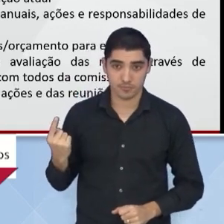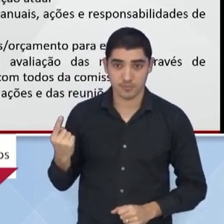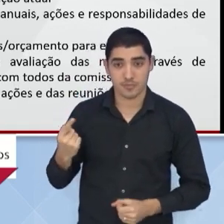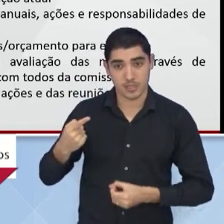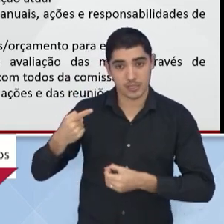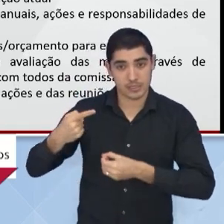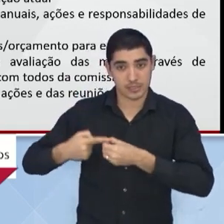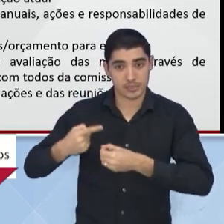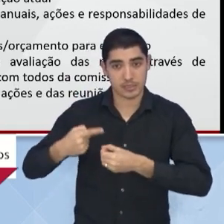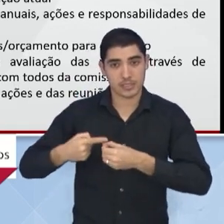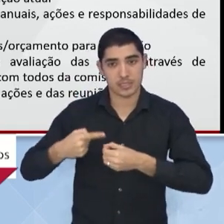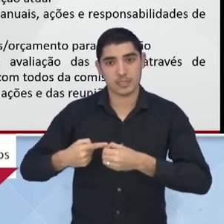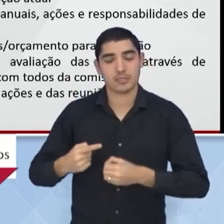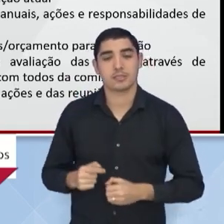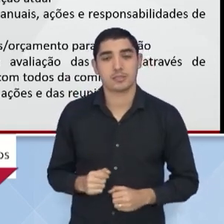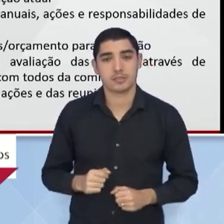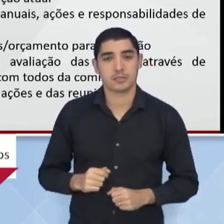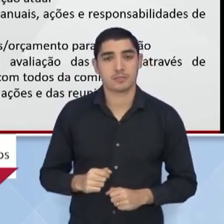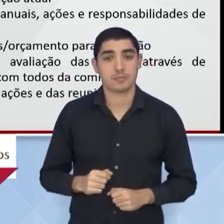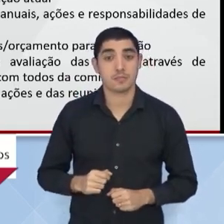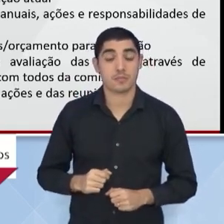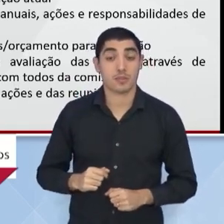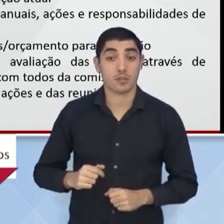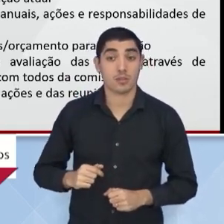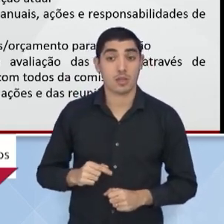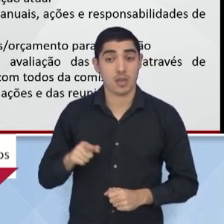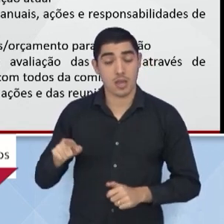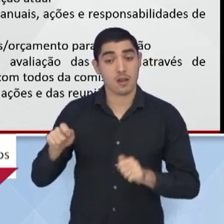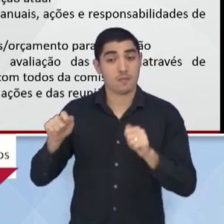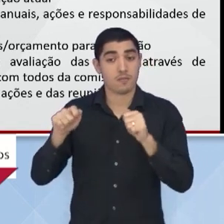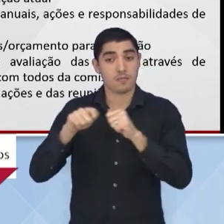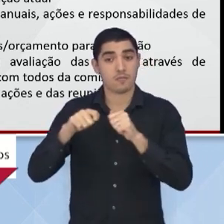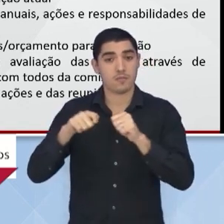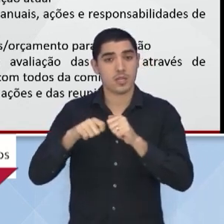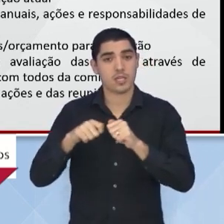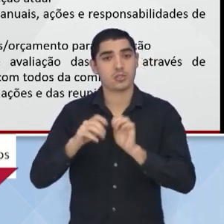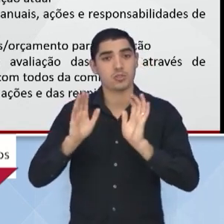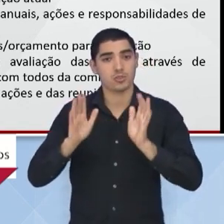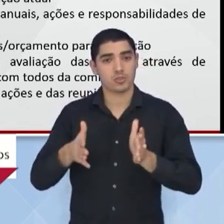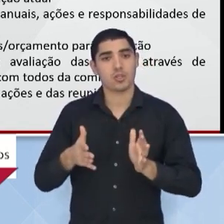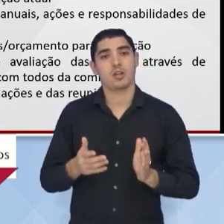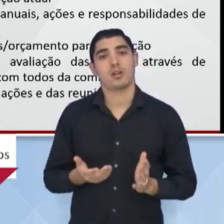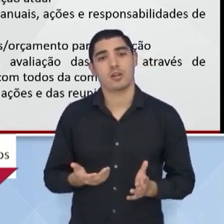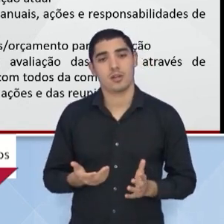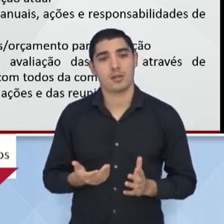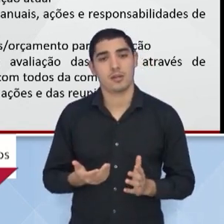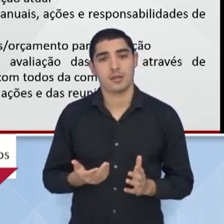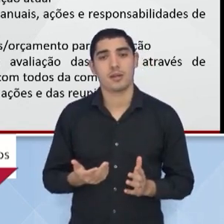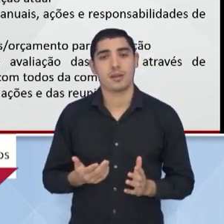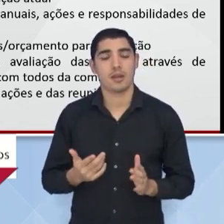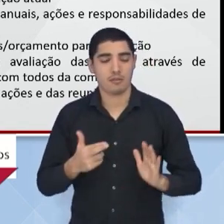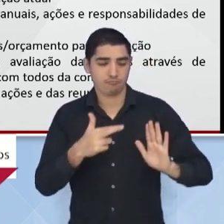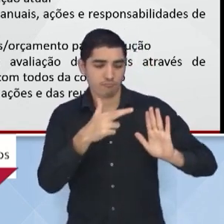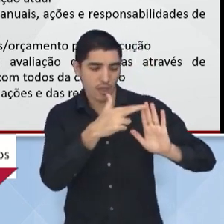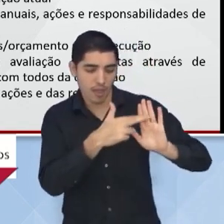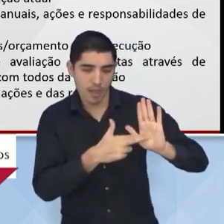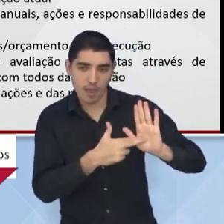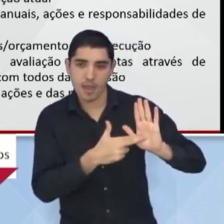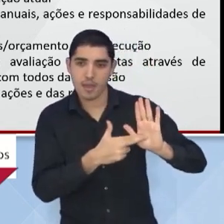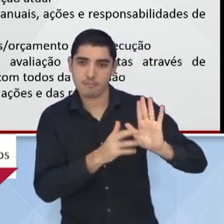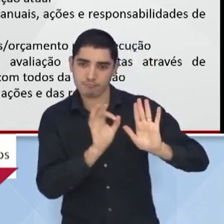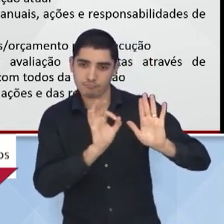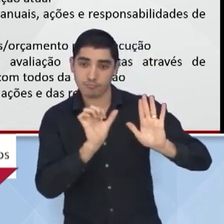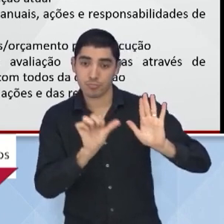município que fez a edição de uma de uma regulamentação né